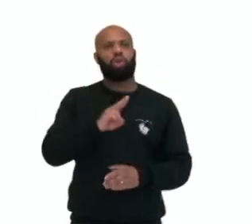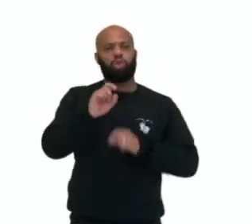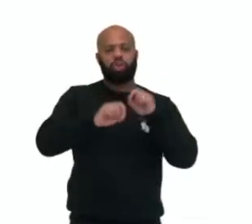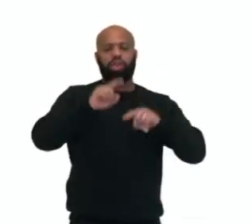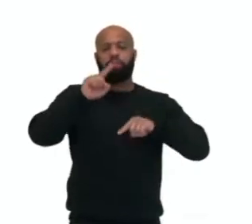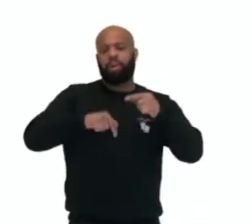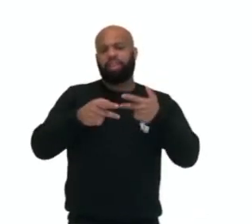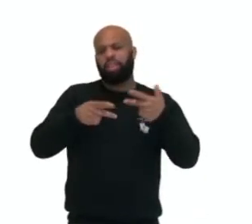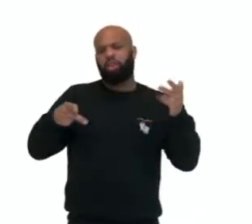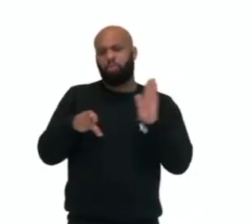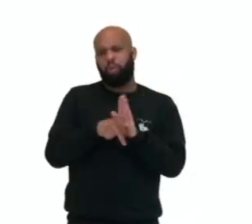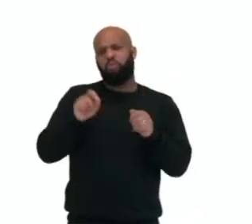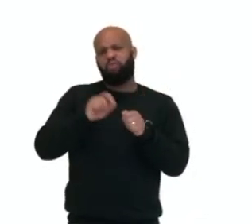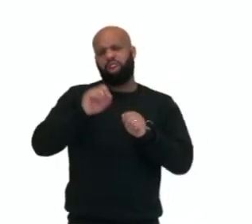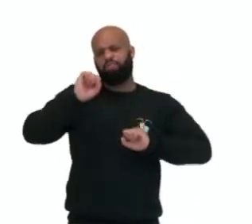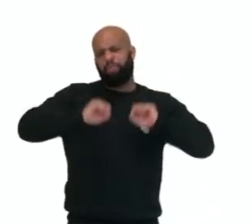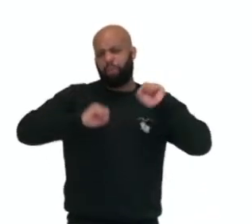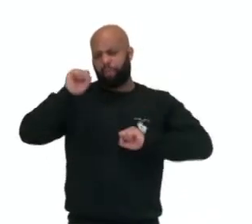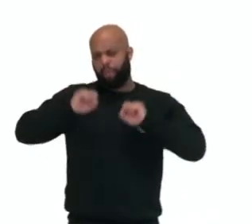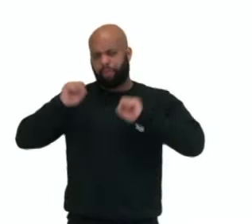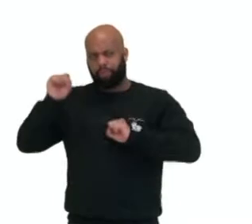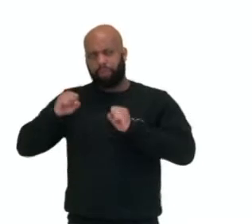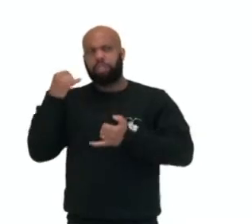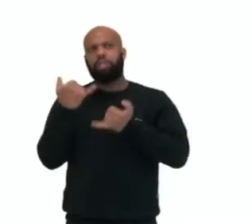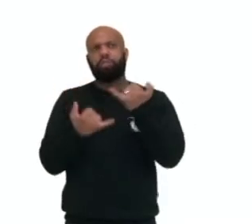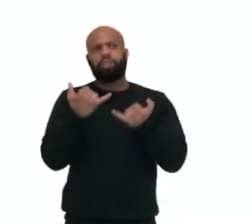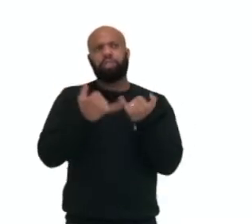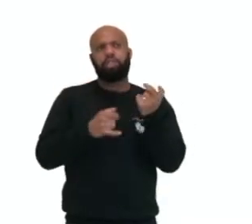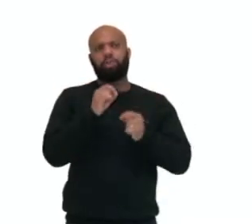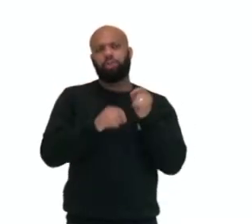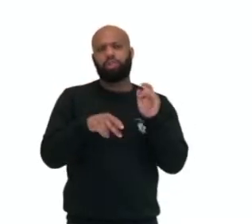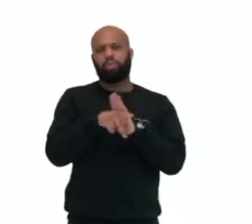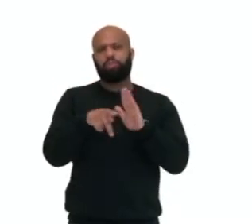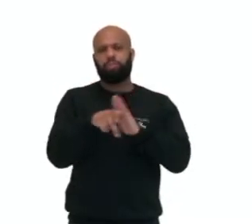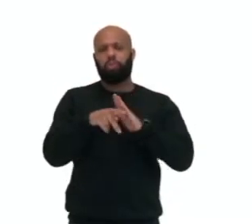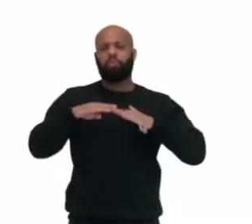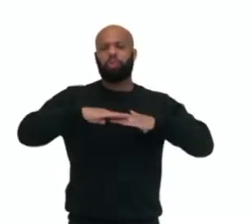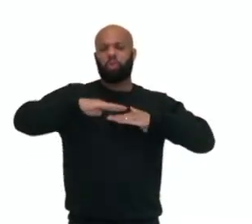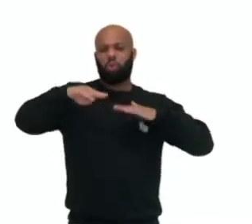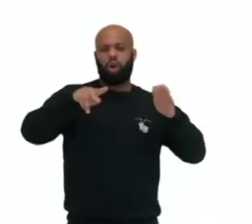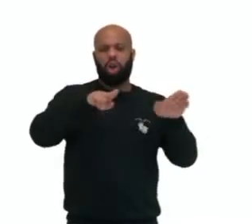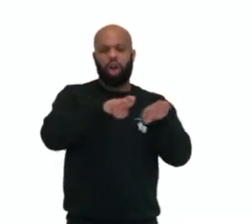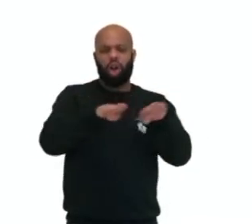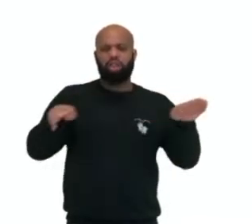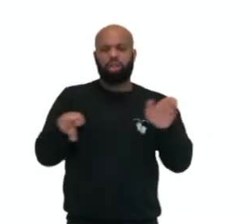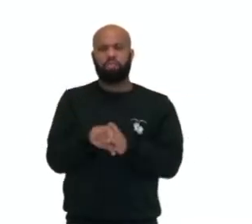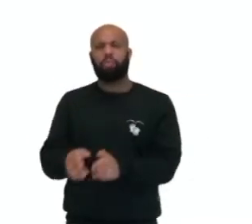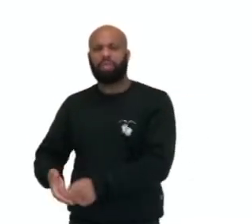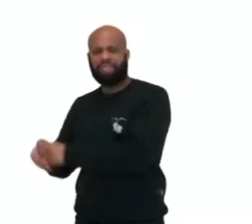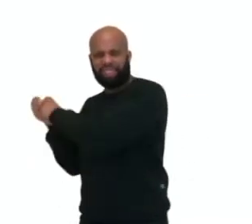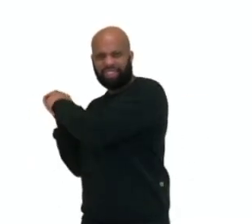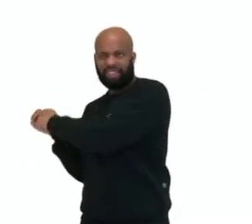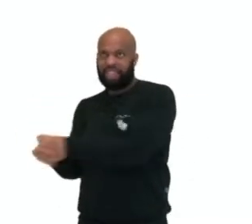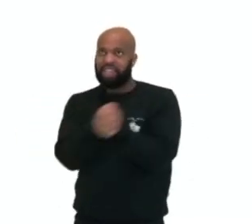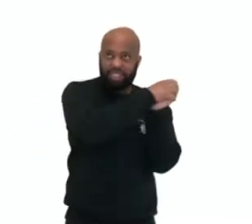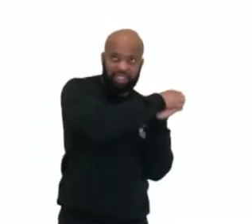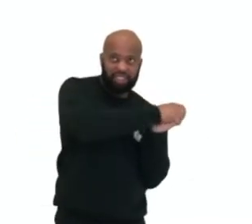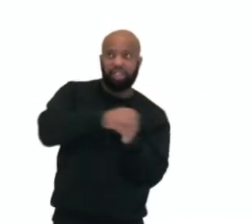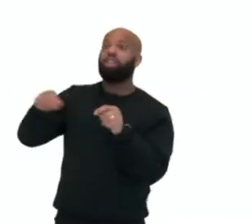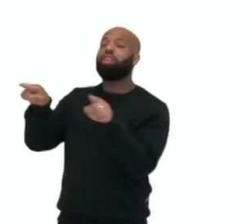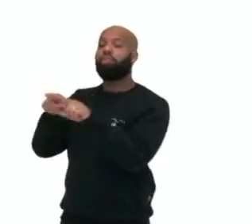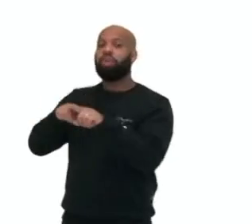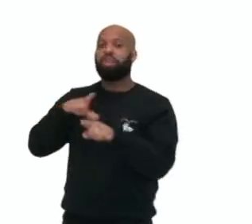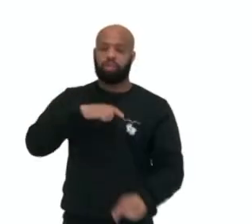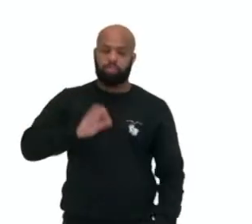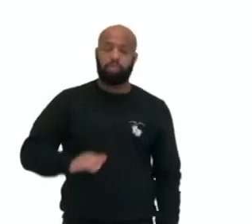material sintético, parecido com aquele material das quadras de tênis ou das quadras de basquete, né? Que é um